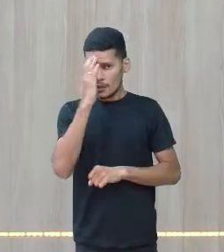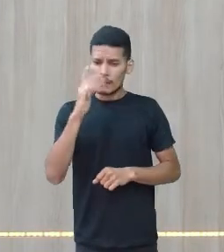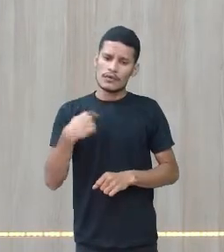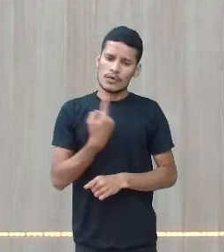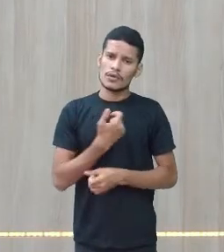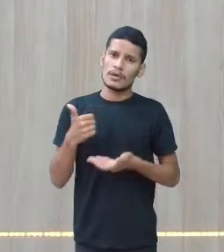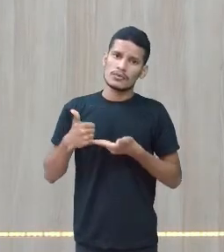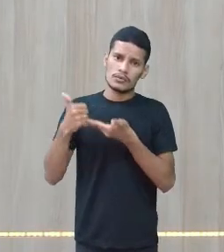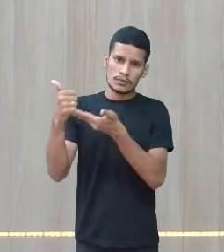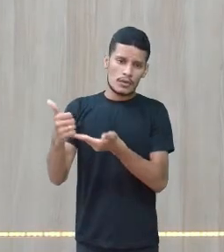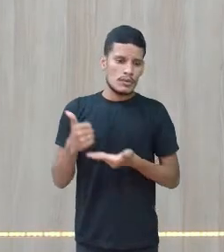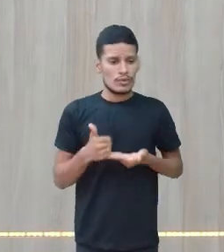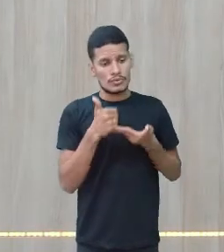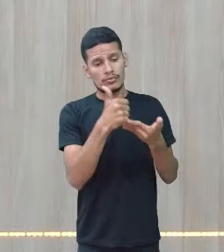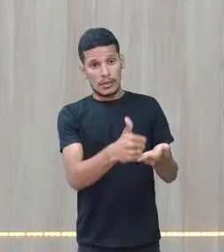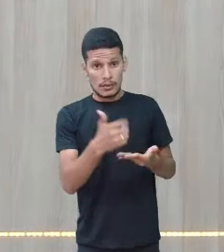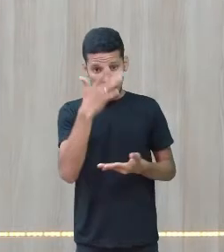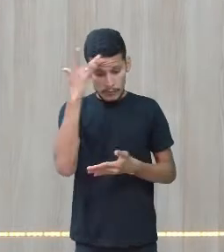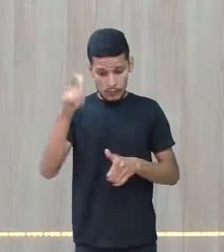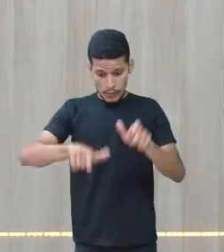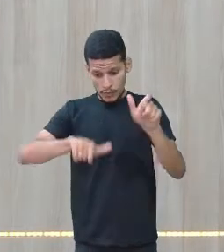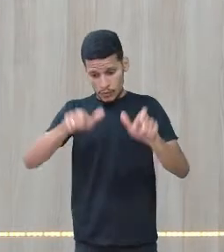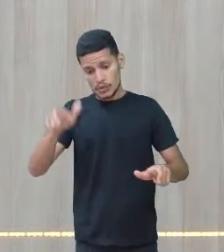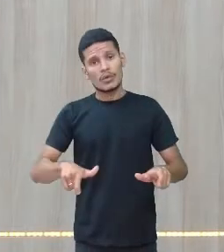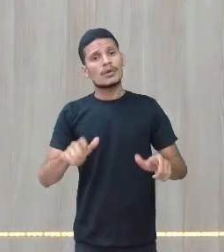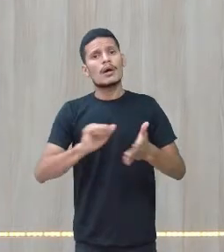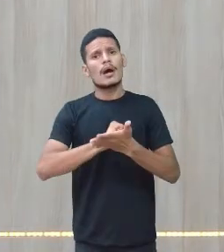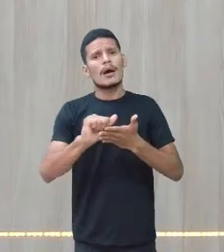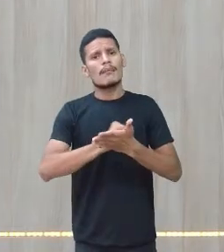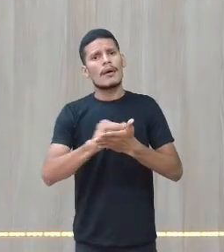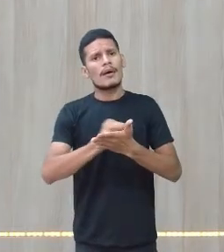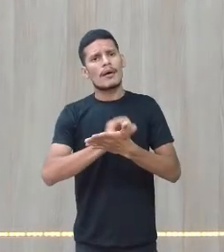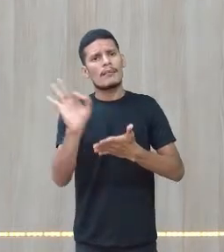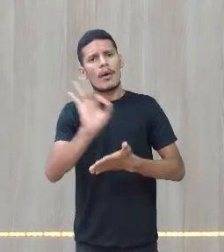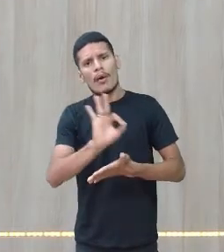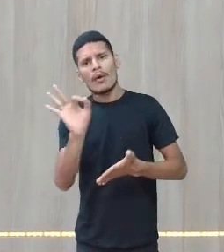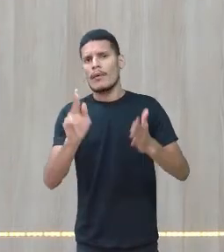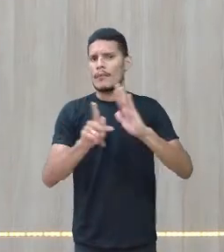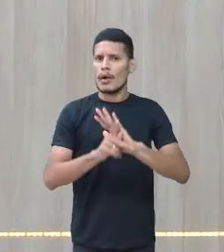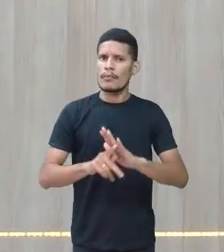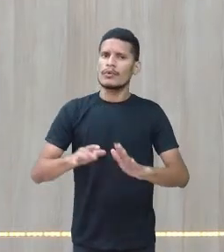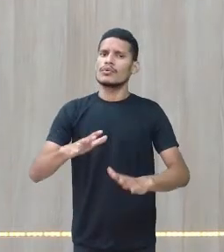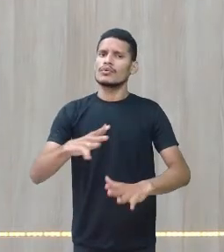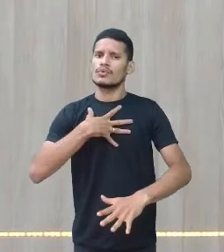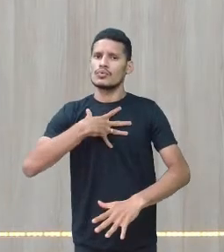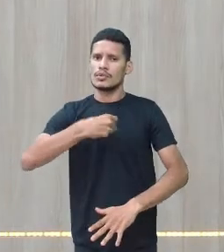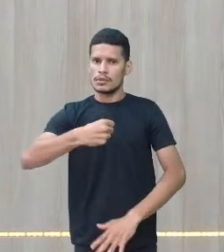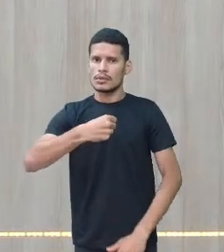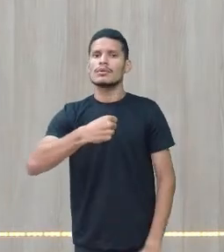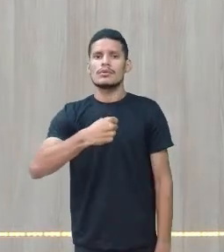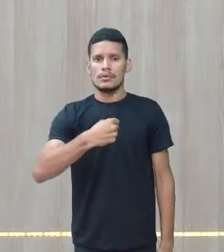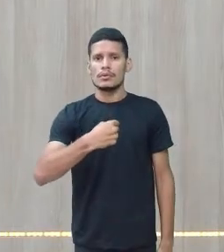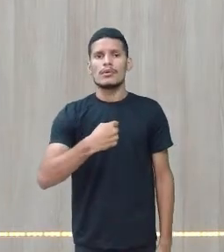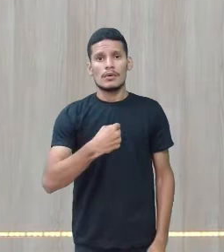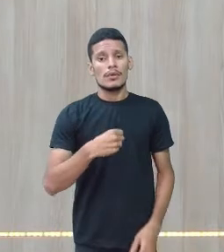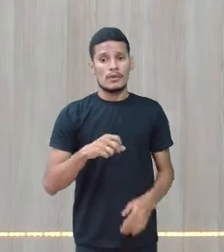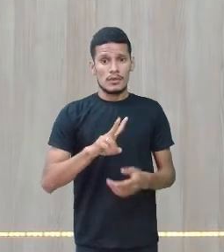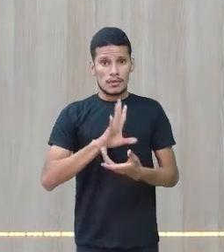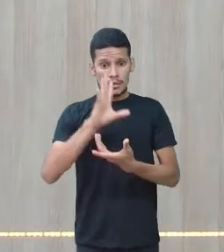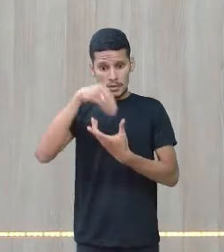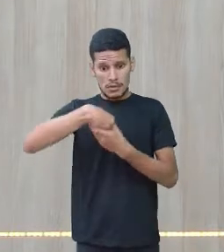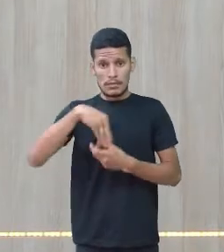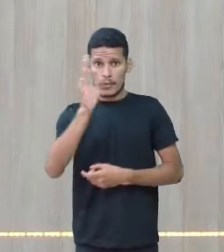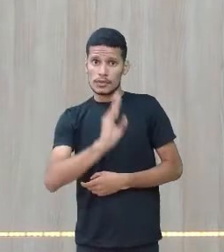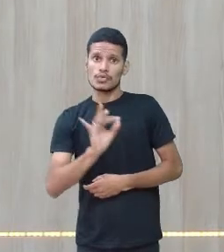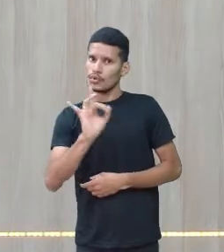ajudar, né, essas pessoas, vamos apagar essa estatística de tanto suicídio, né, em relação não só ao Brasil, ao